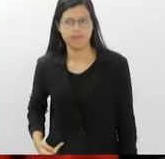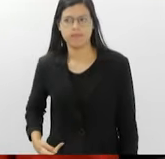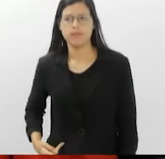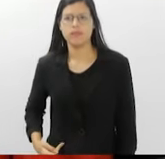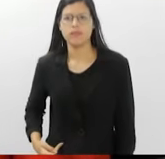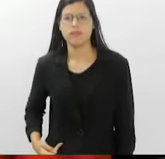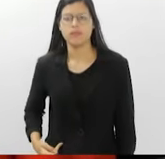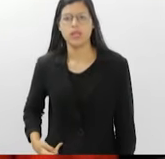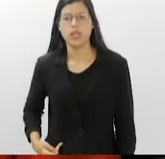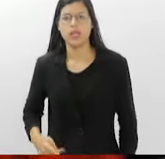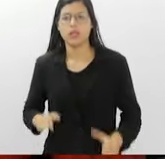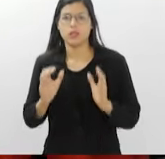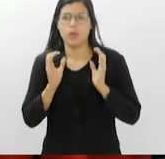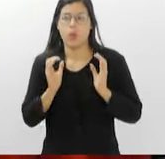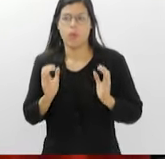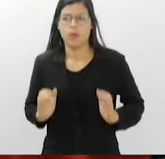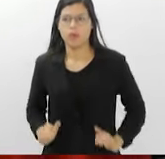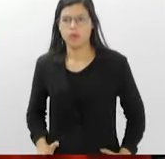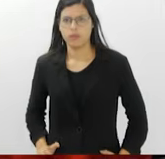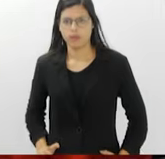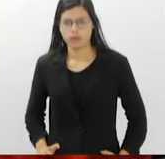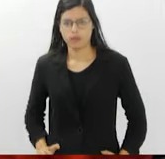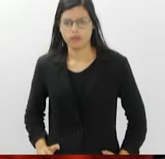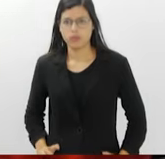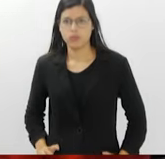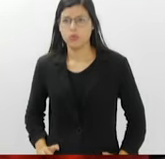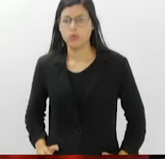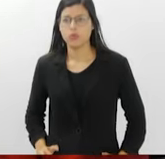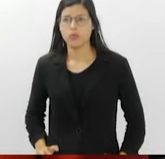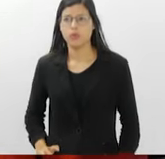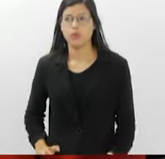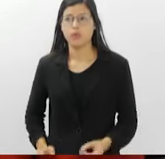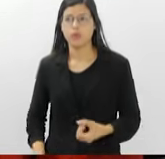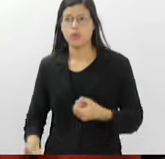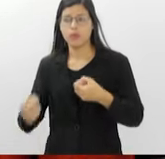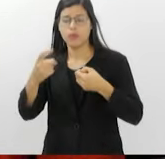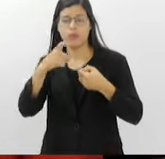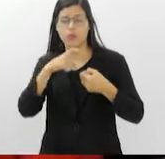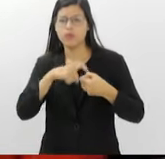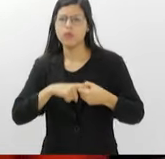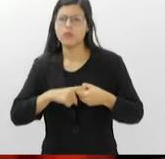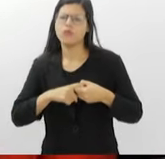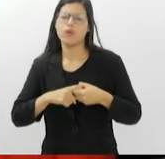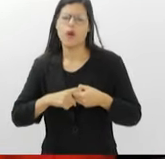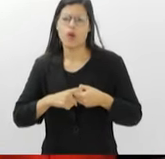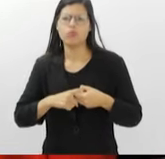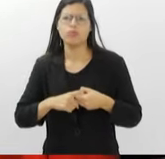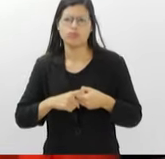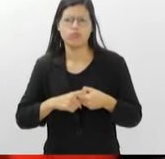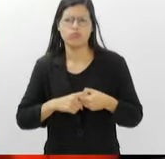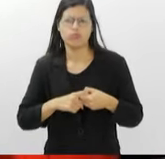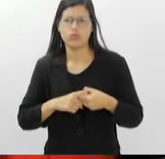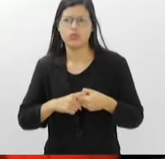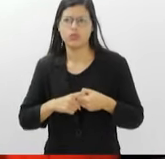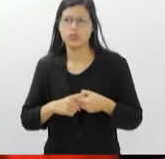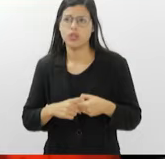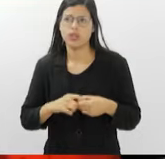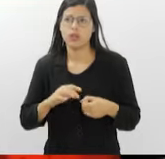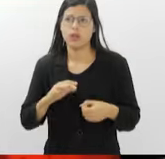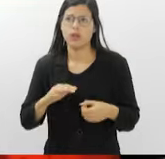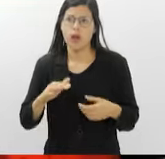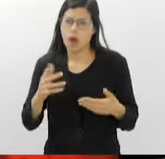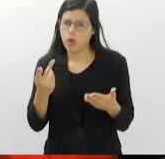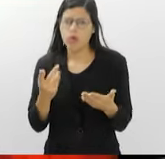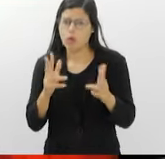que esse comportamento volte aos termos civilizados, como devemos ter, como aconteceu nesse